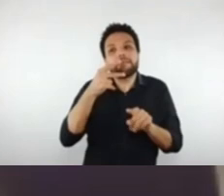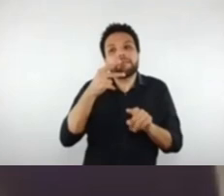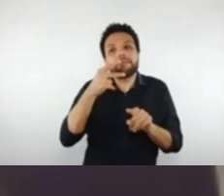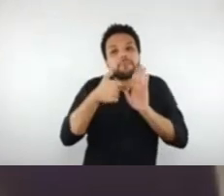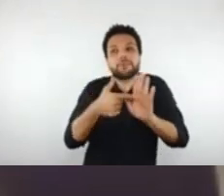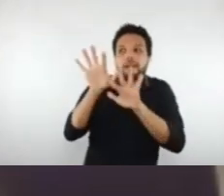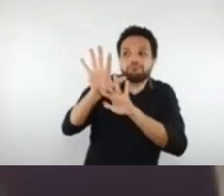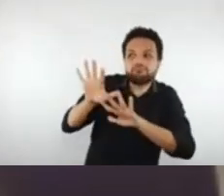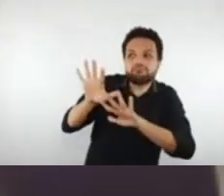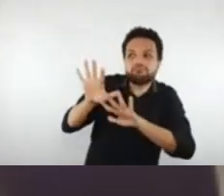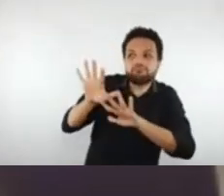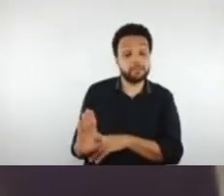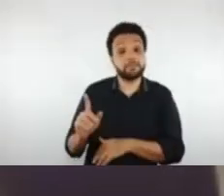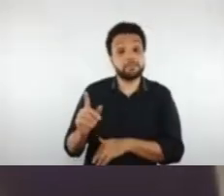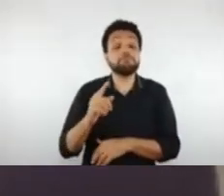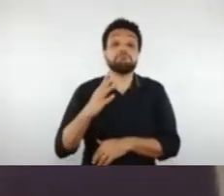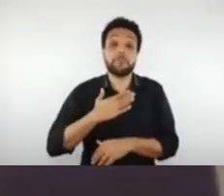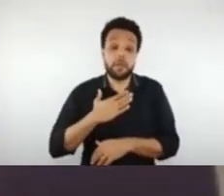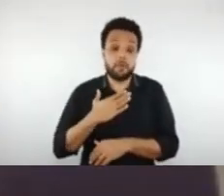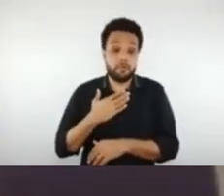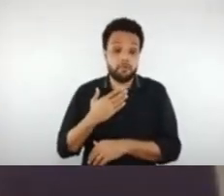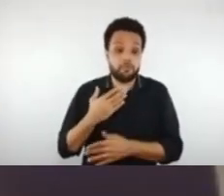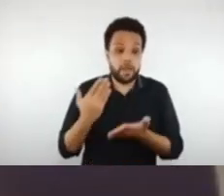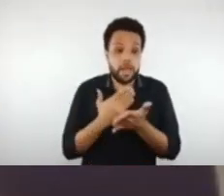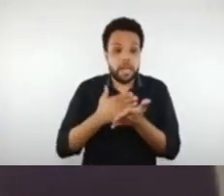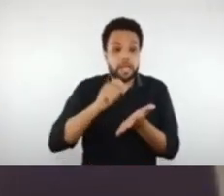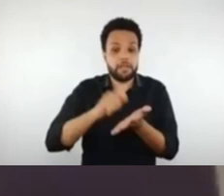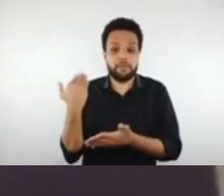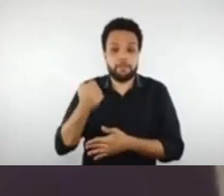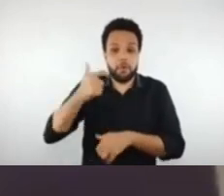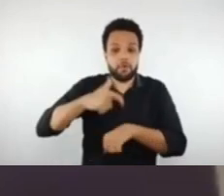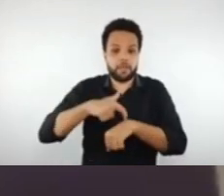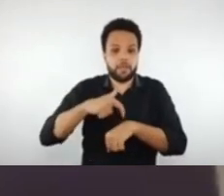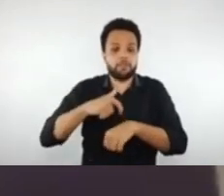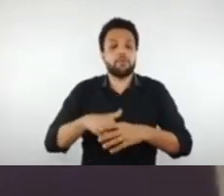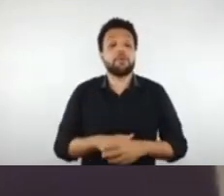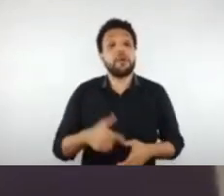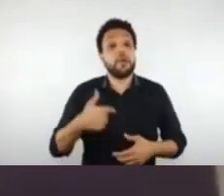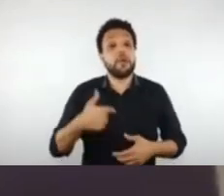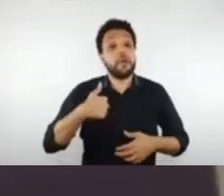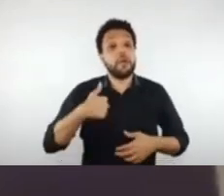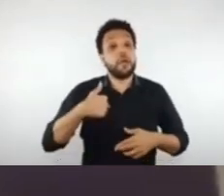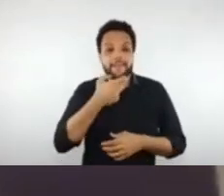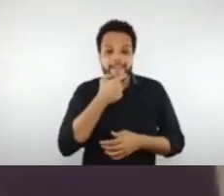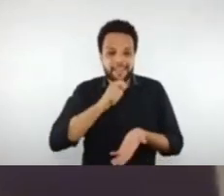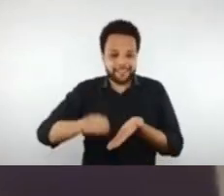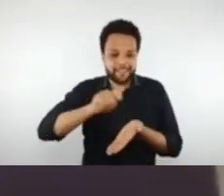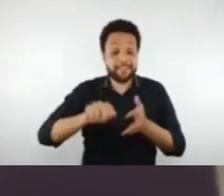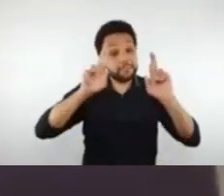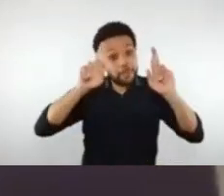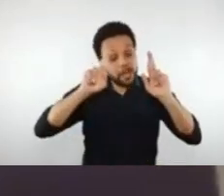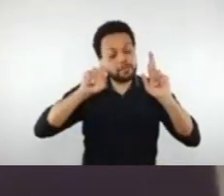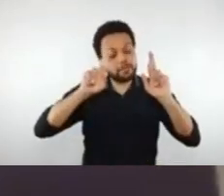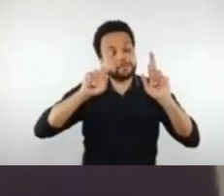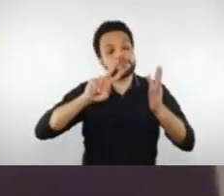porque recentemente publiquei um livro, até agora somente em inglês, mas eu espero que algum dia pronto vai